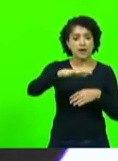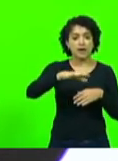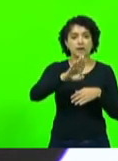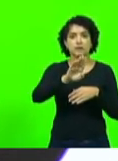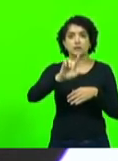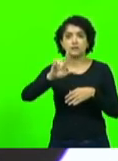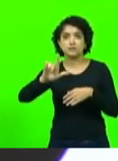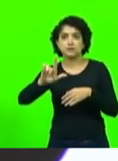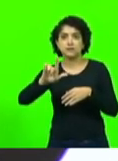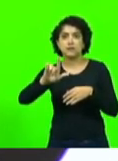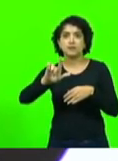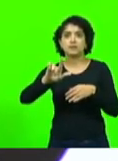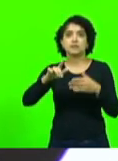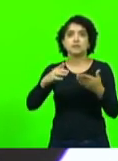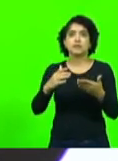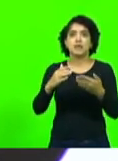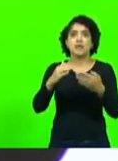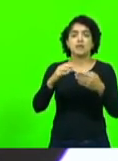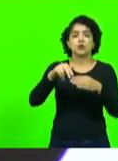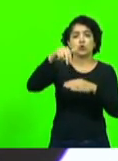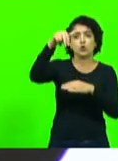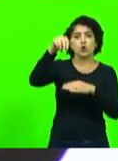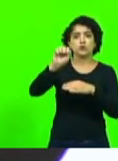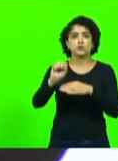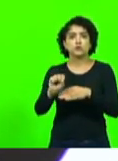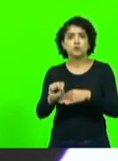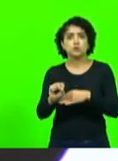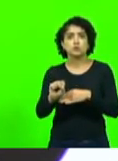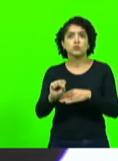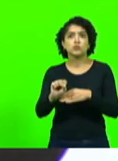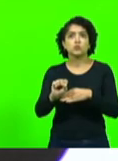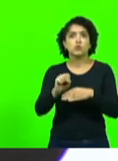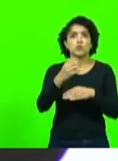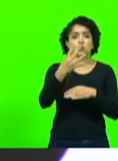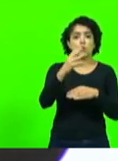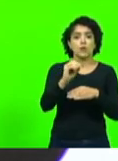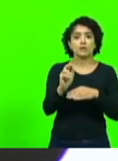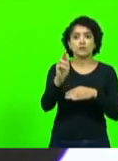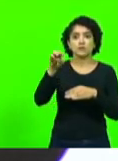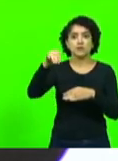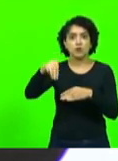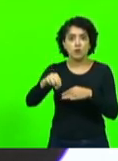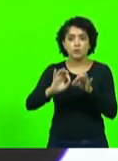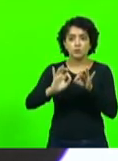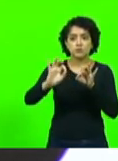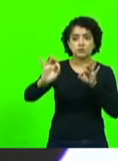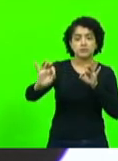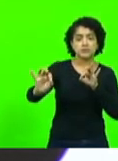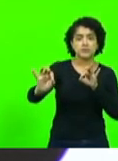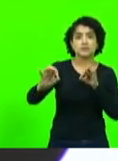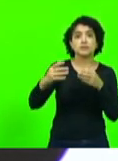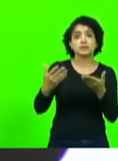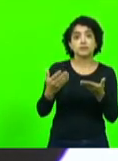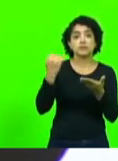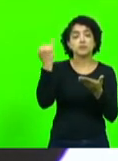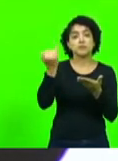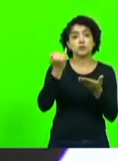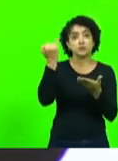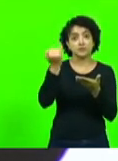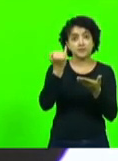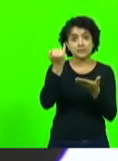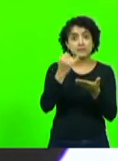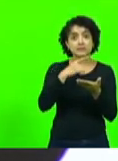tira, né? Norte-sul, chegando aí a quase 40 quilômetros de distância. Então, a importância de você